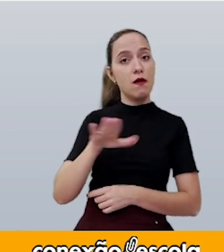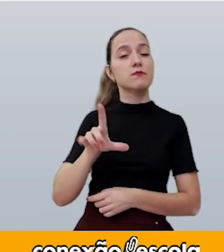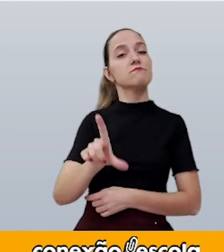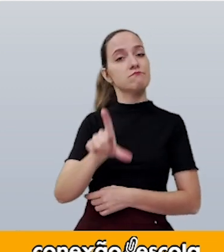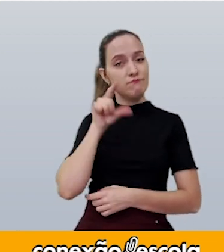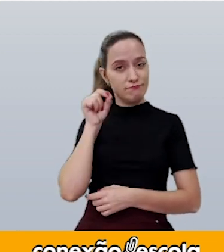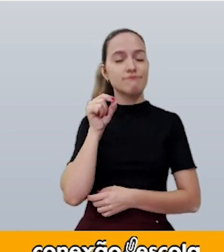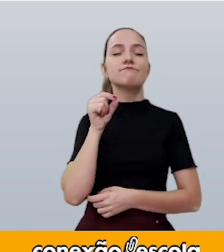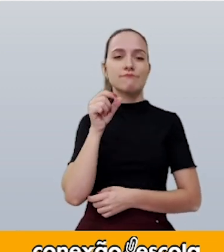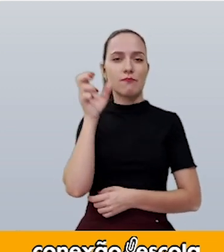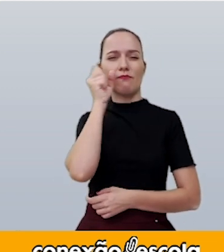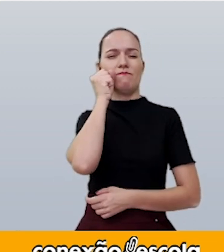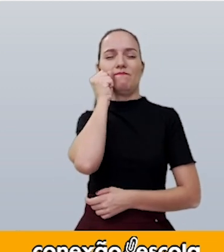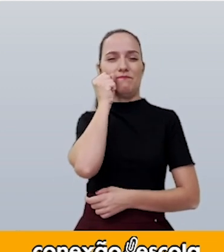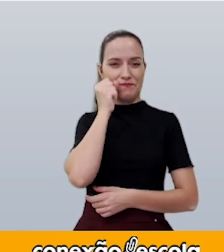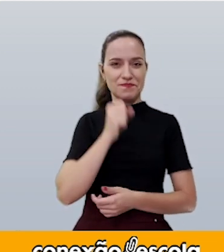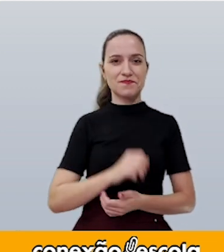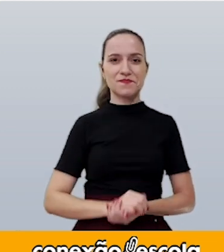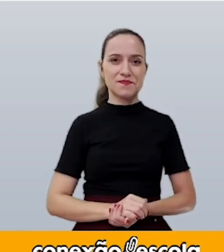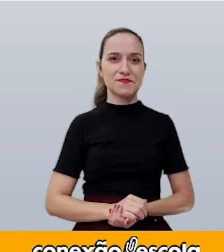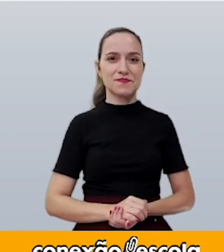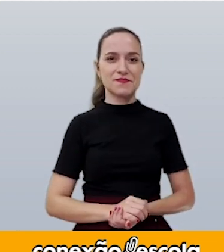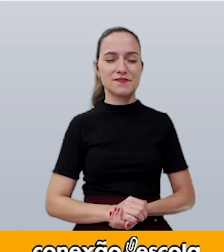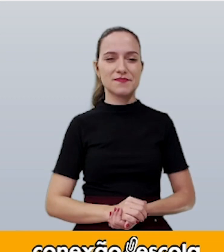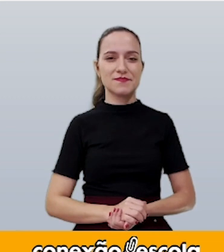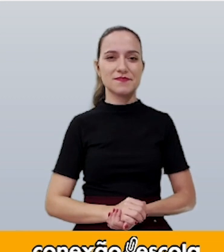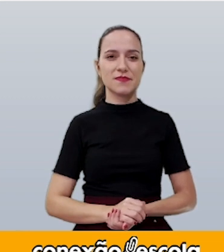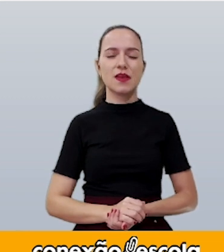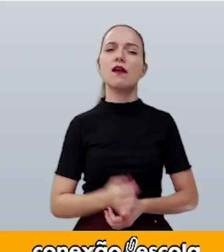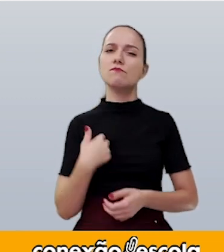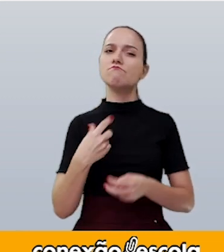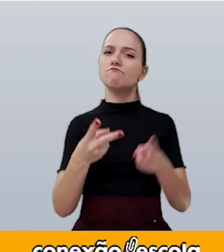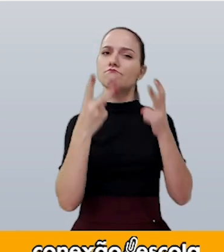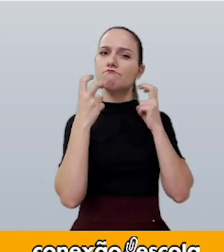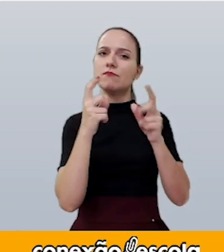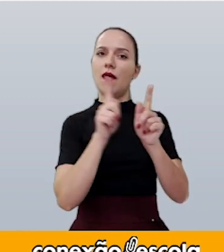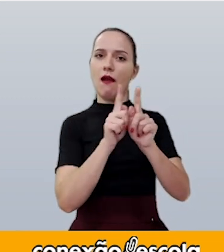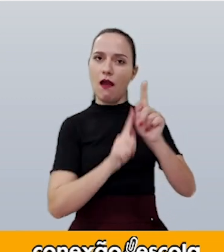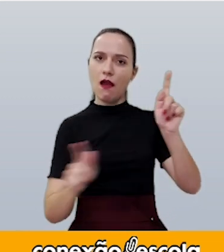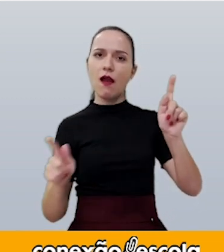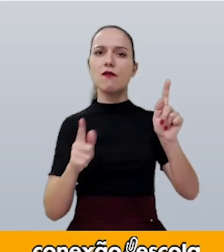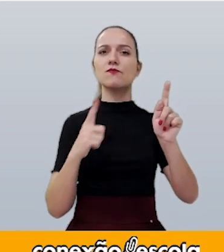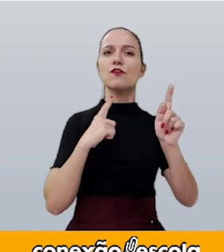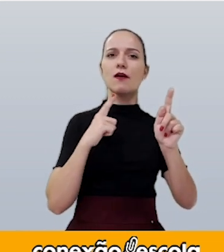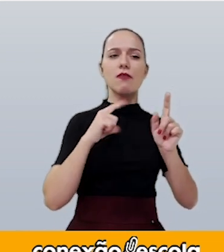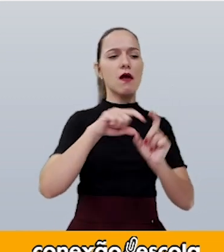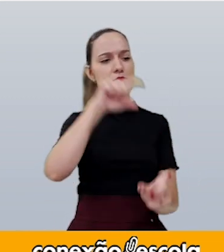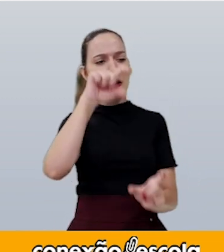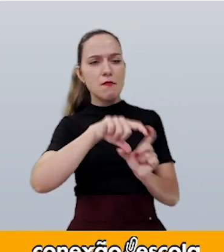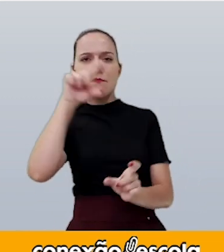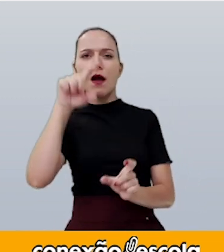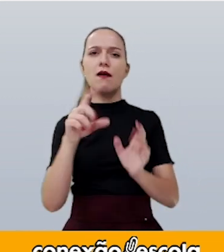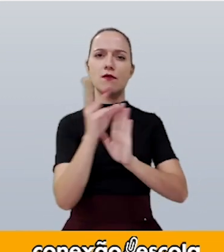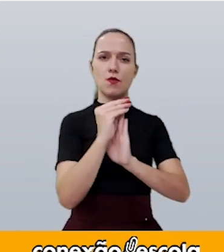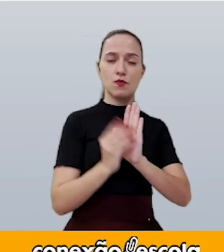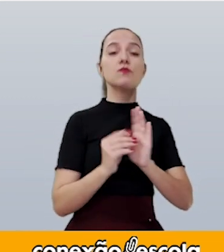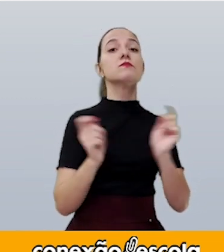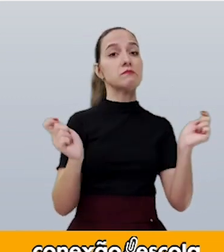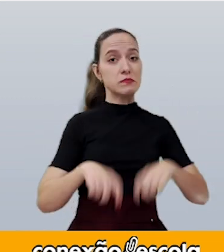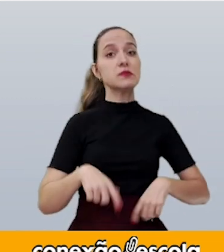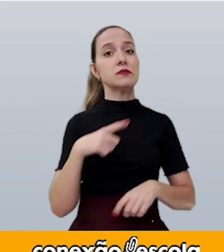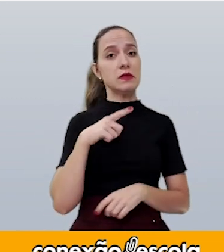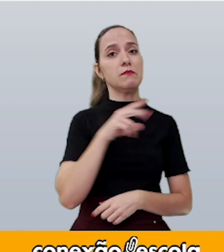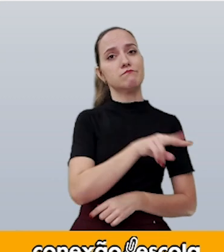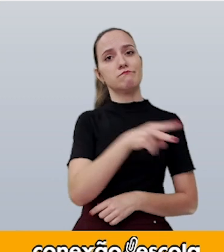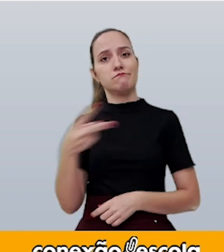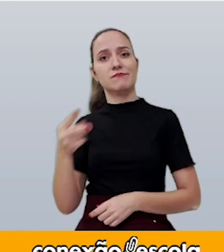esse sabor. Os dados observados em um gráfico também podem ser escritos em forma de